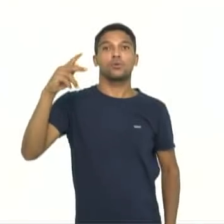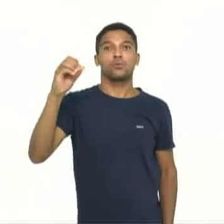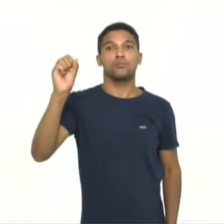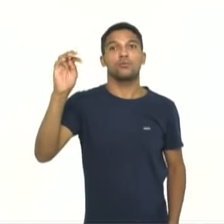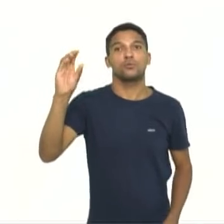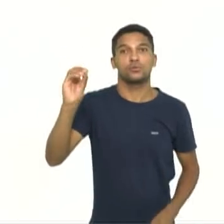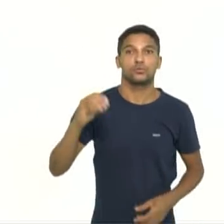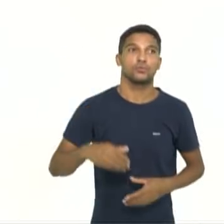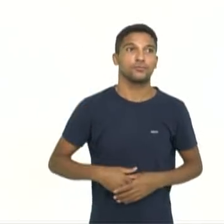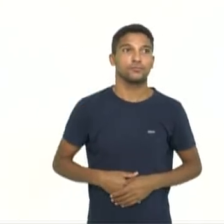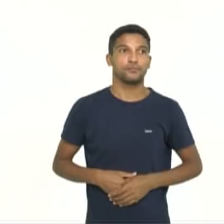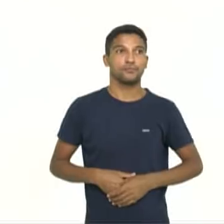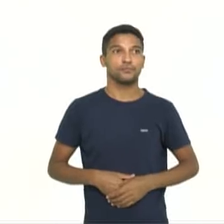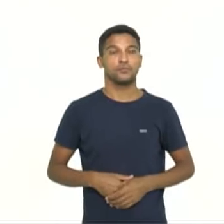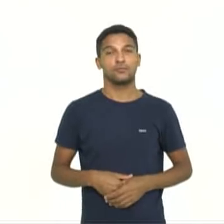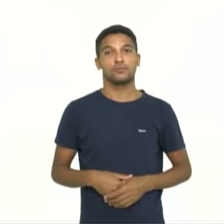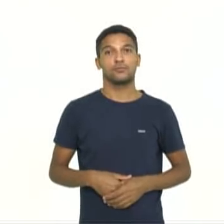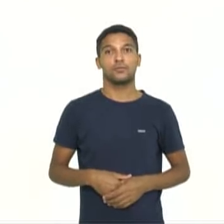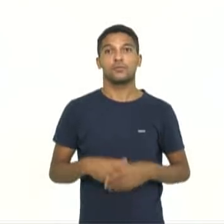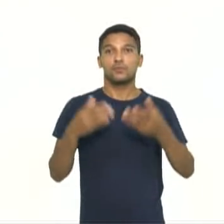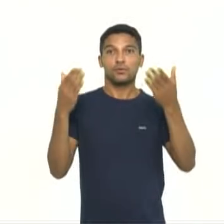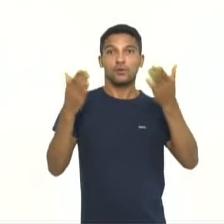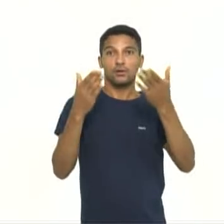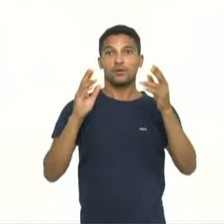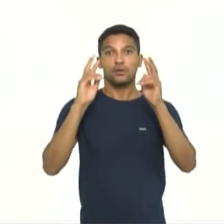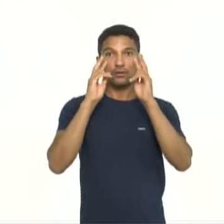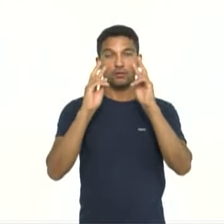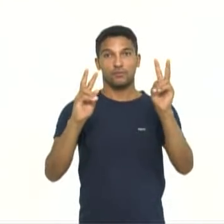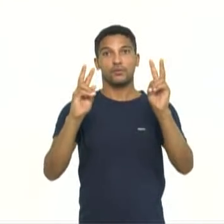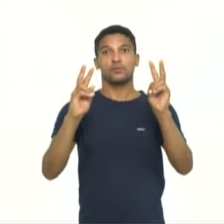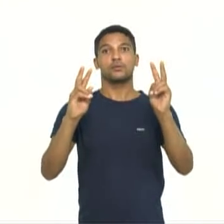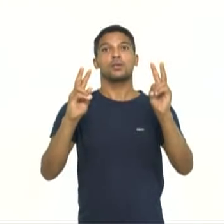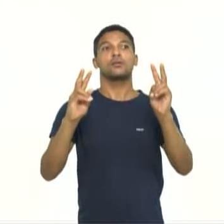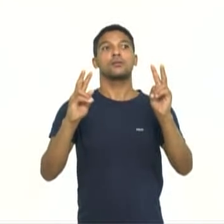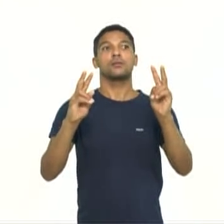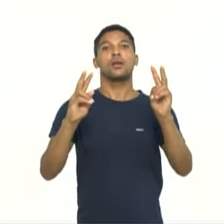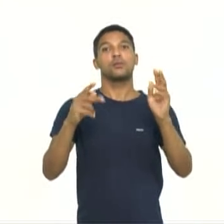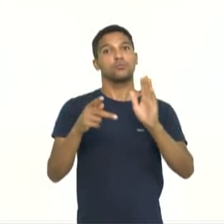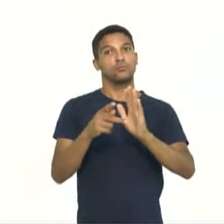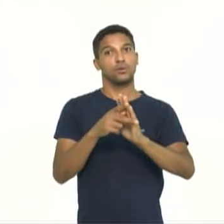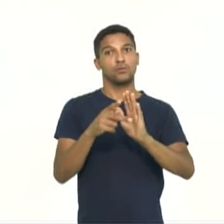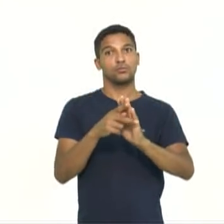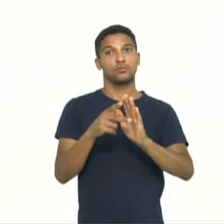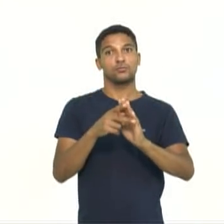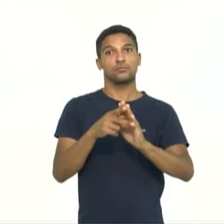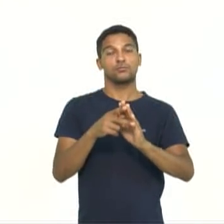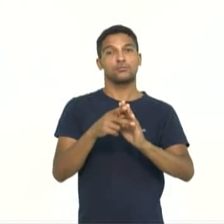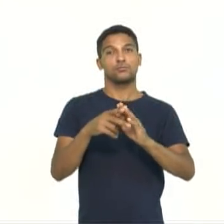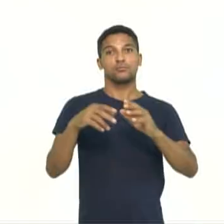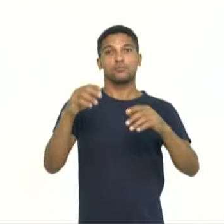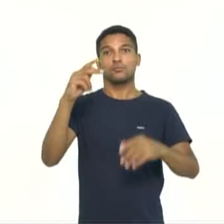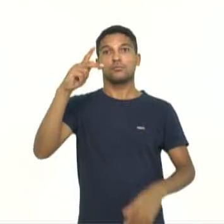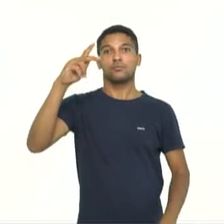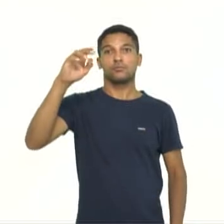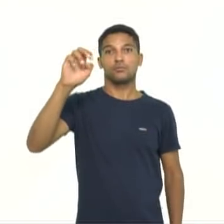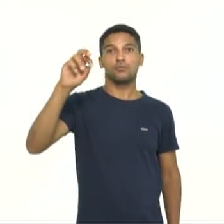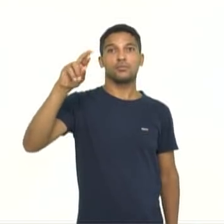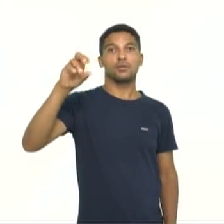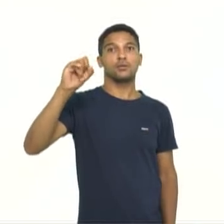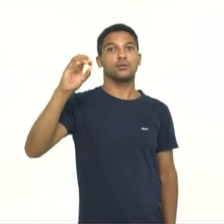simples é aquele que possui apenas uma oração. A oração que constitui o período simples é chamada de oração